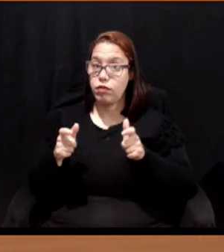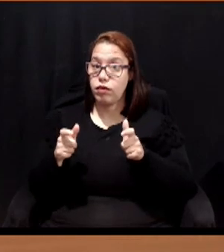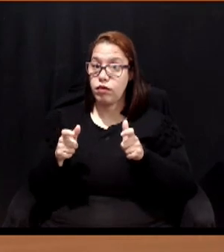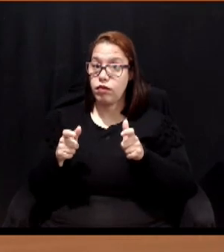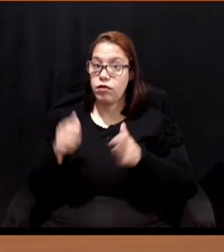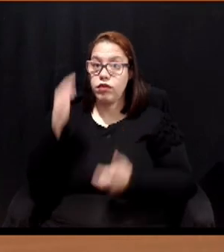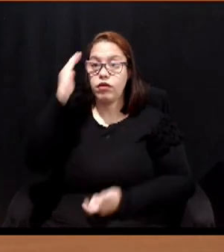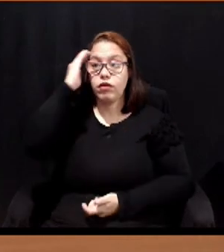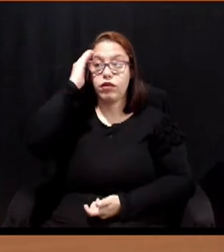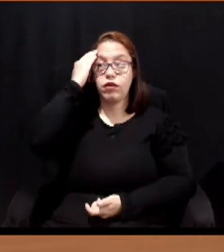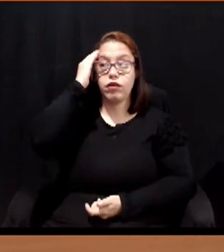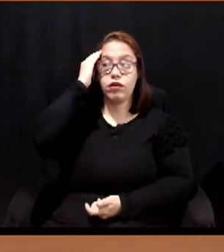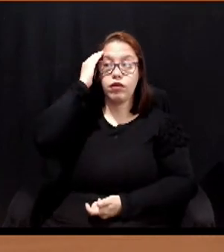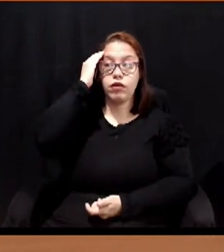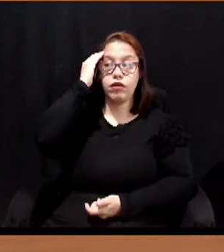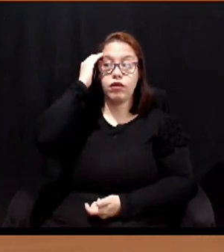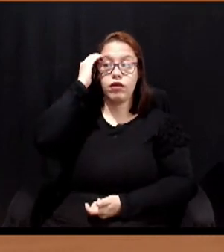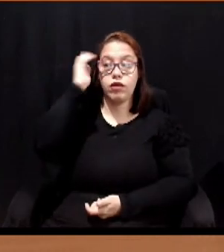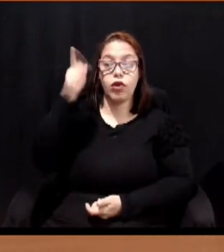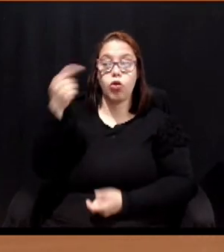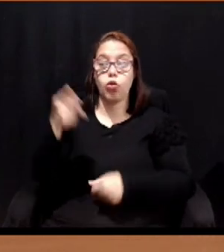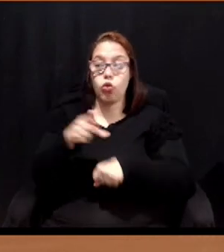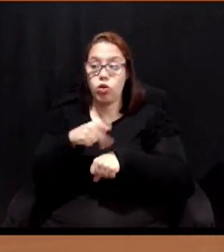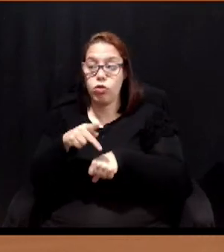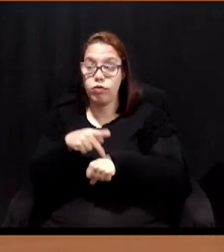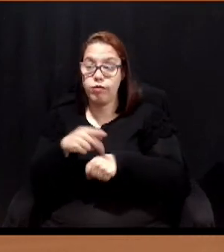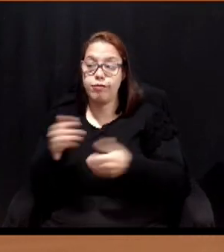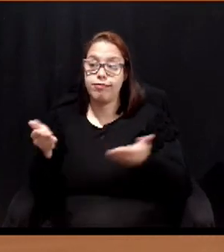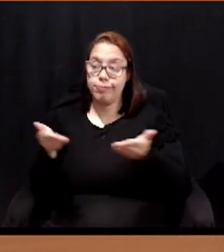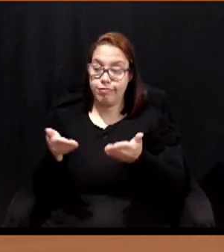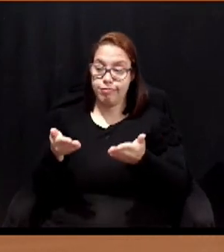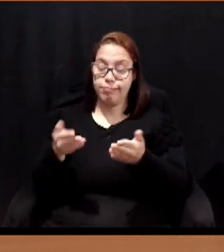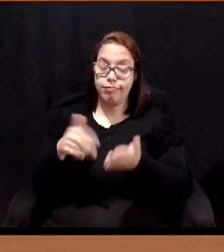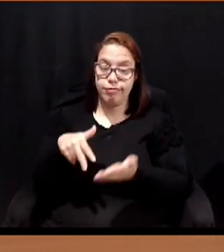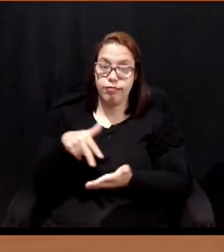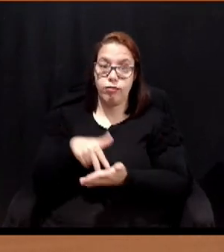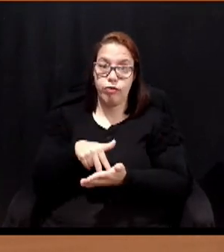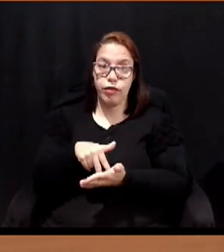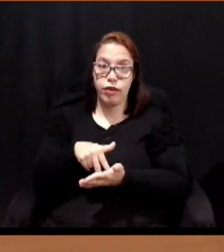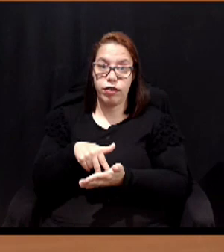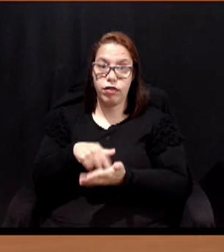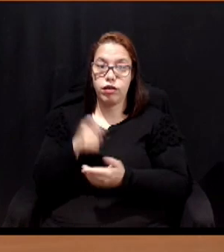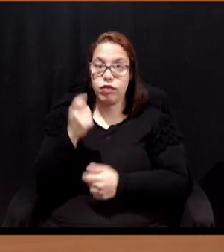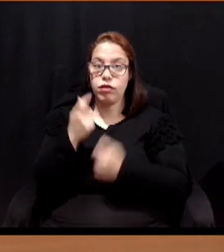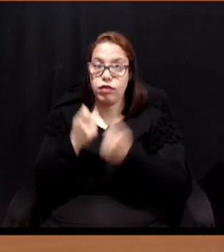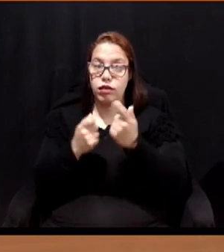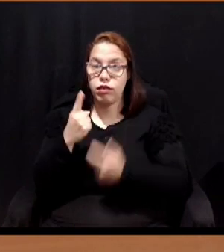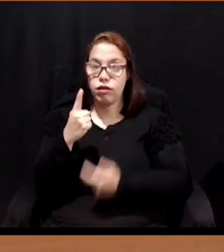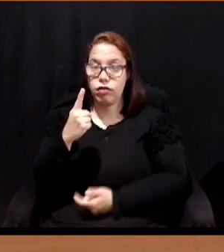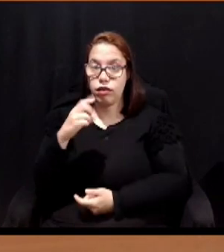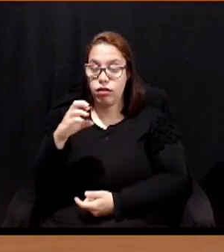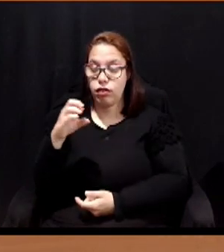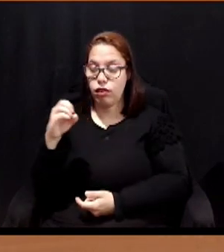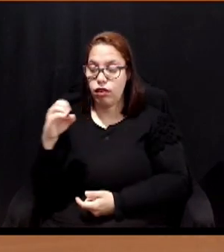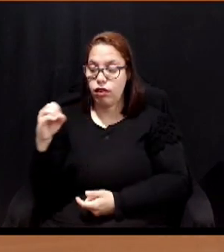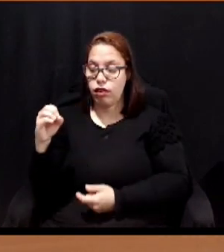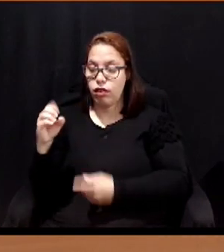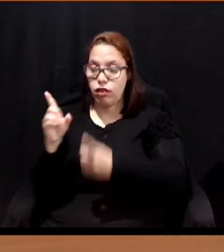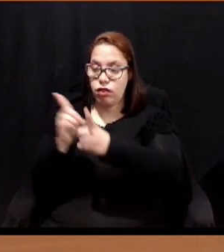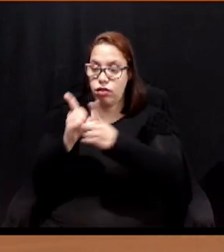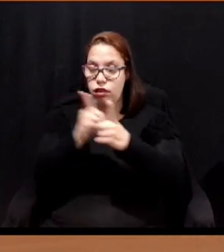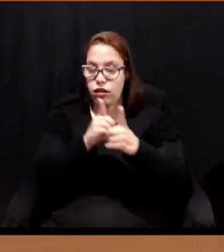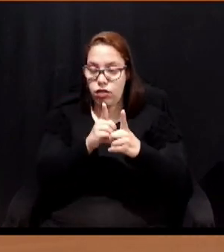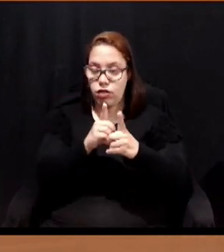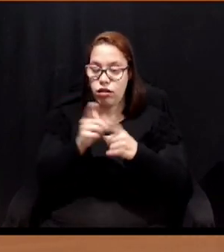entendimentos com outros países. E hoje nós dispomos um pouquinho mais de 100 consultores de negócios. Claro